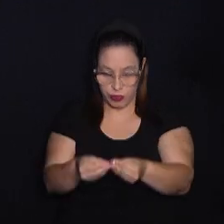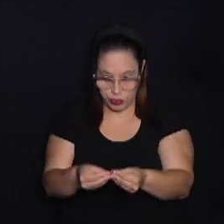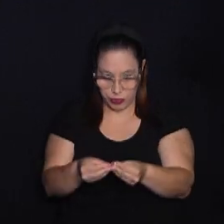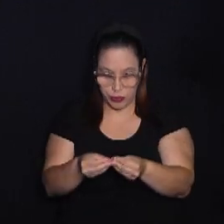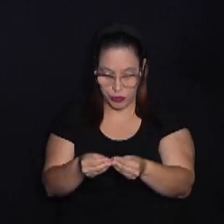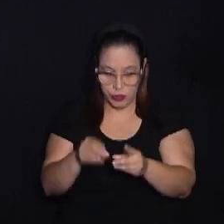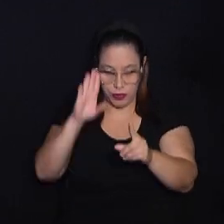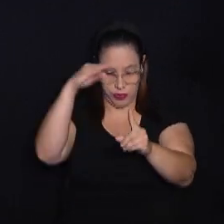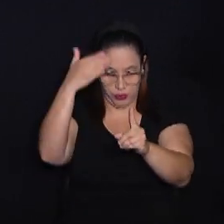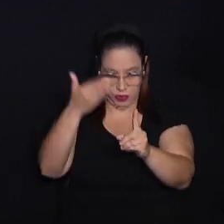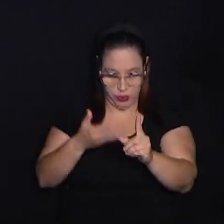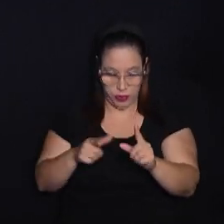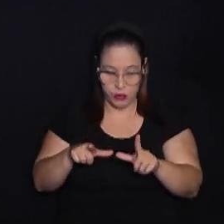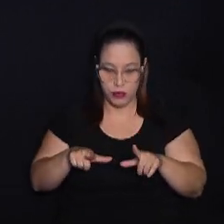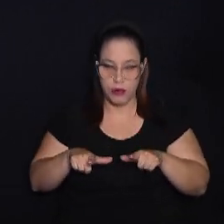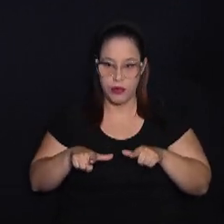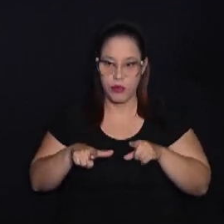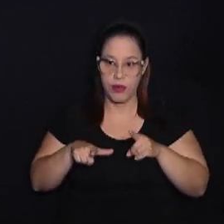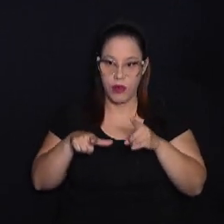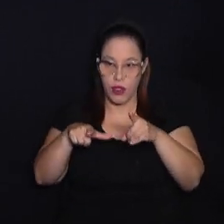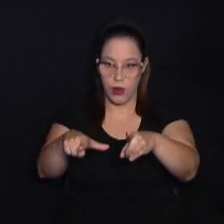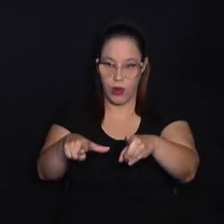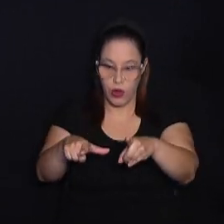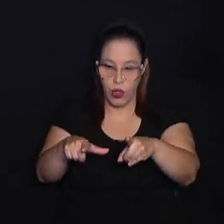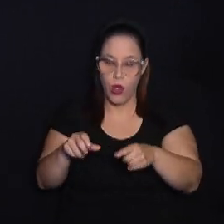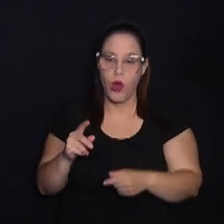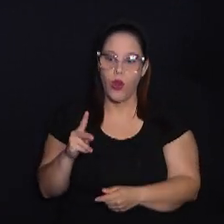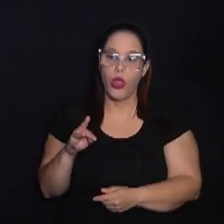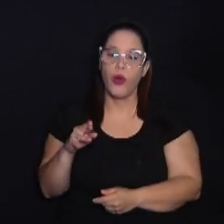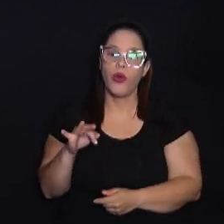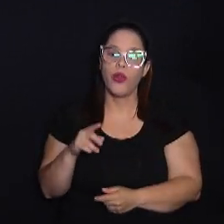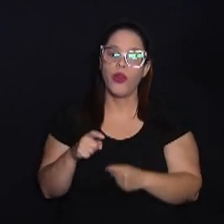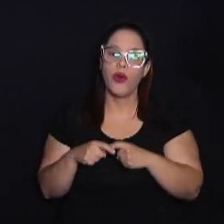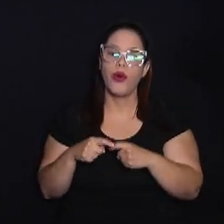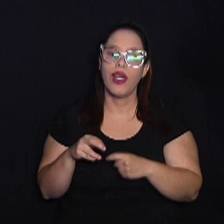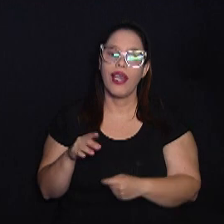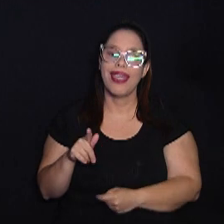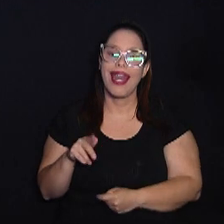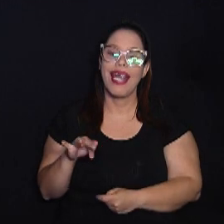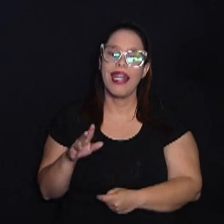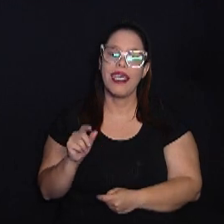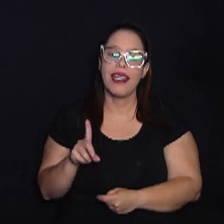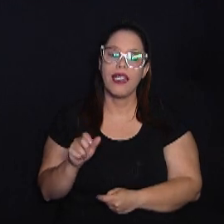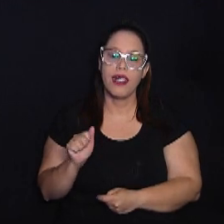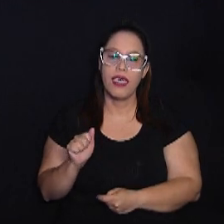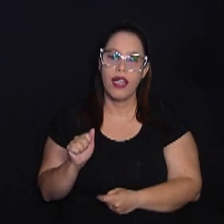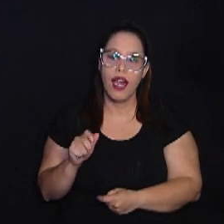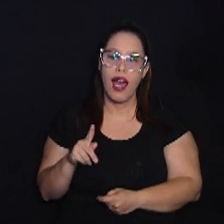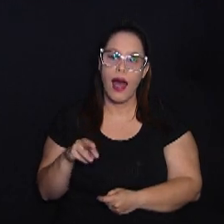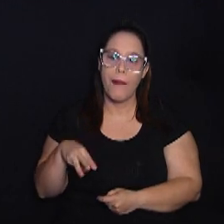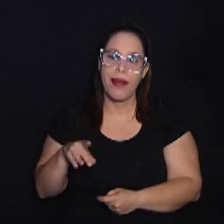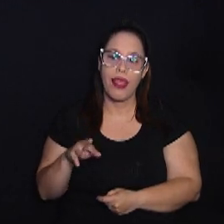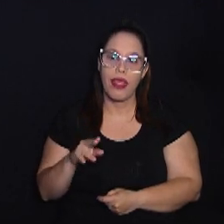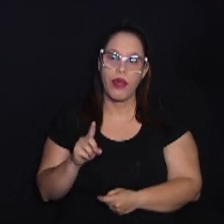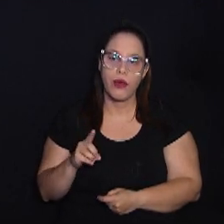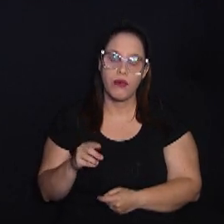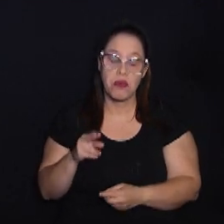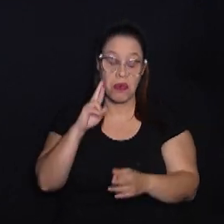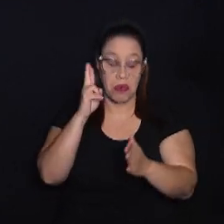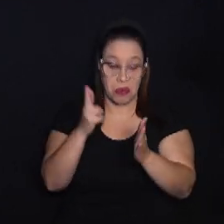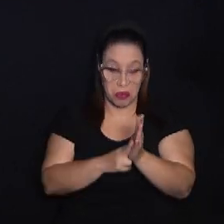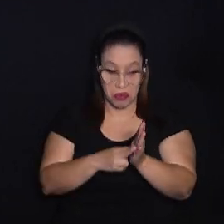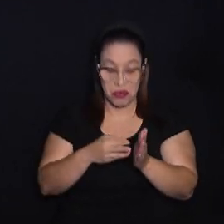mérito contábil doutora Taliba Amadeu Sevá a mais uma representante